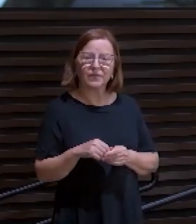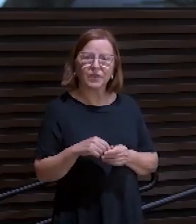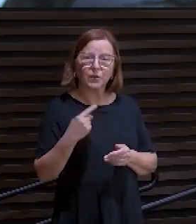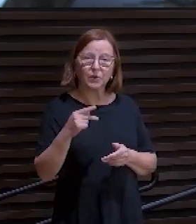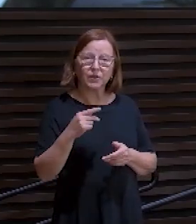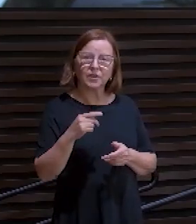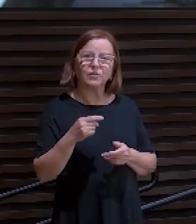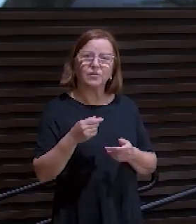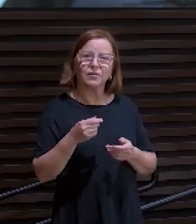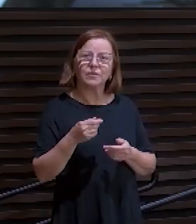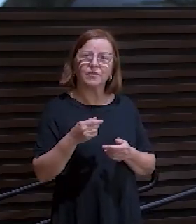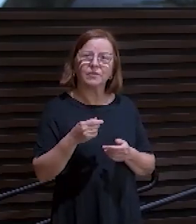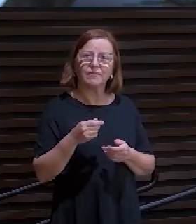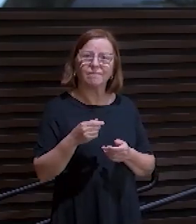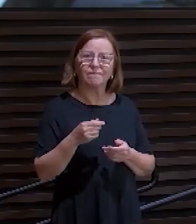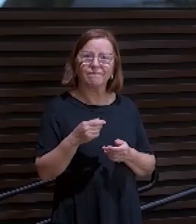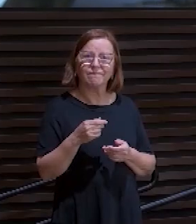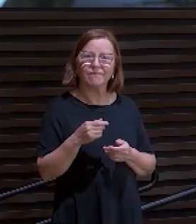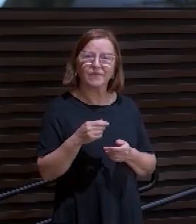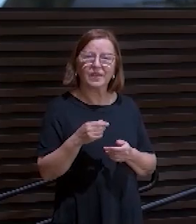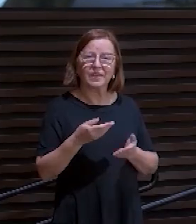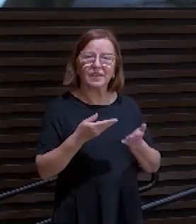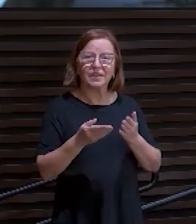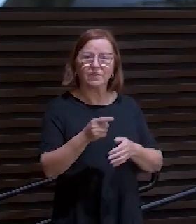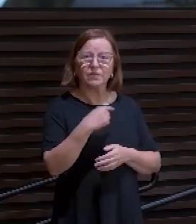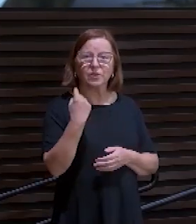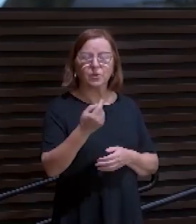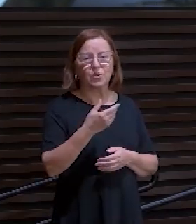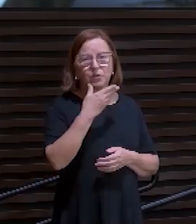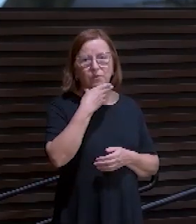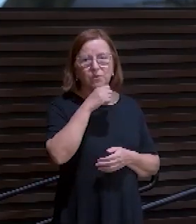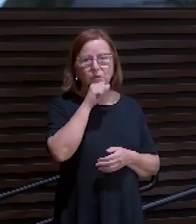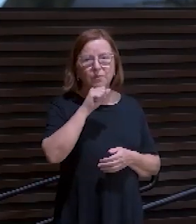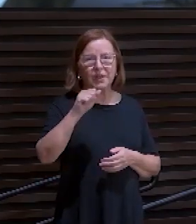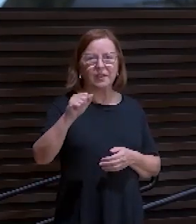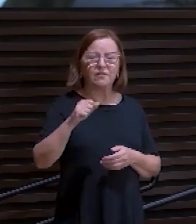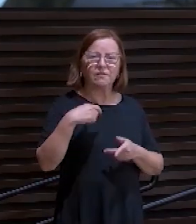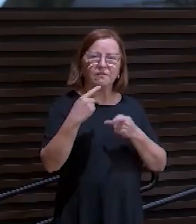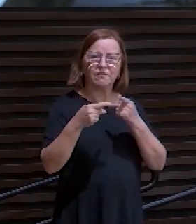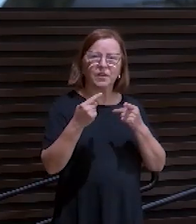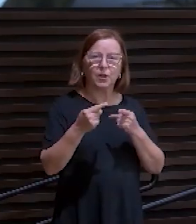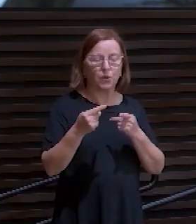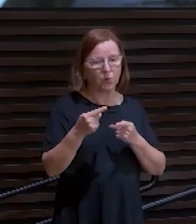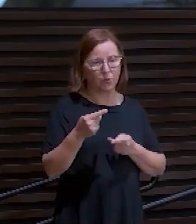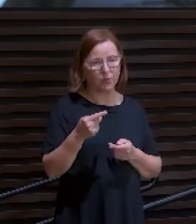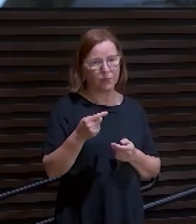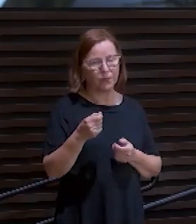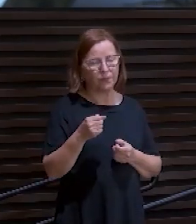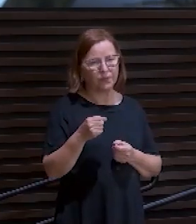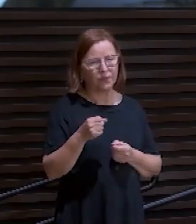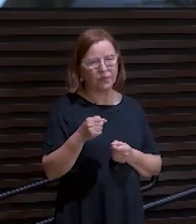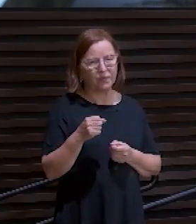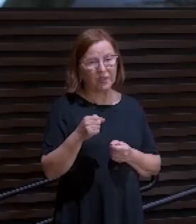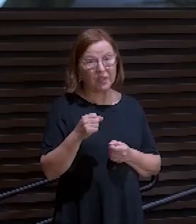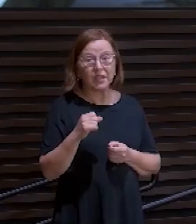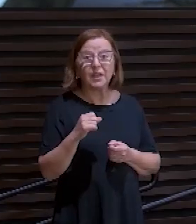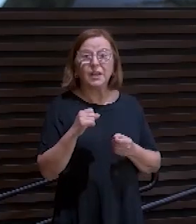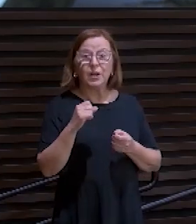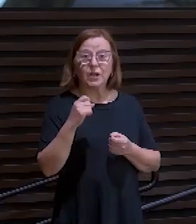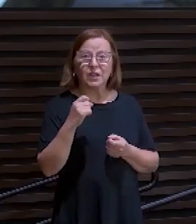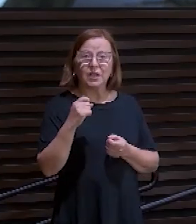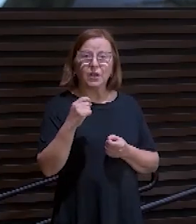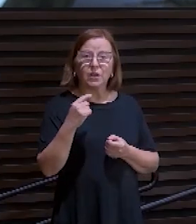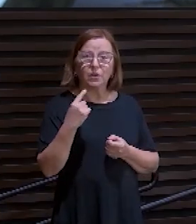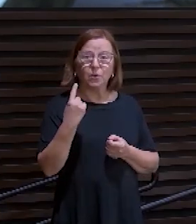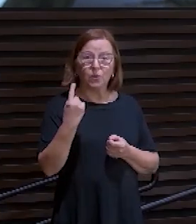pai: sabeis que minha mulher me deu 2 filhos. Um se ausentou de mim e eu disse: certamente foi despedaçado